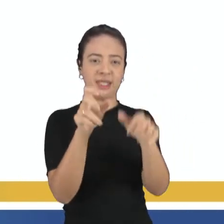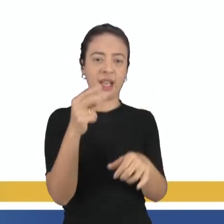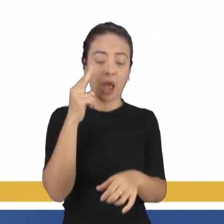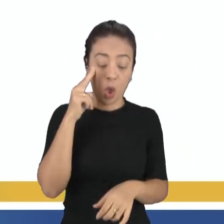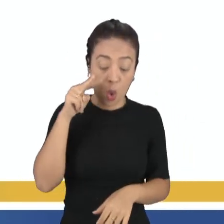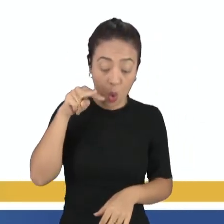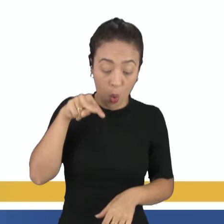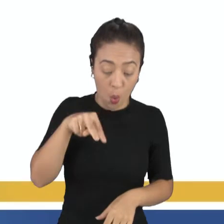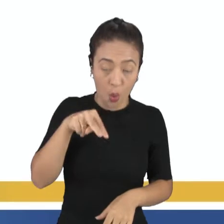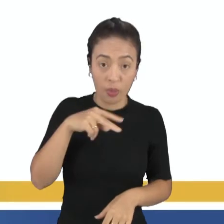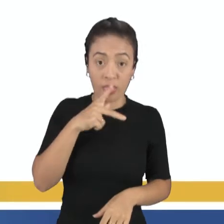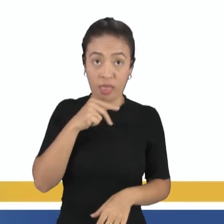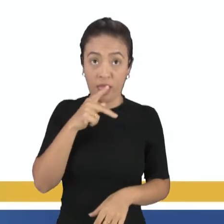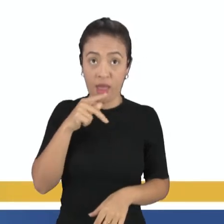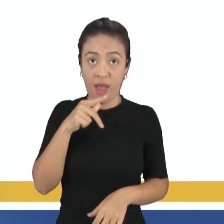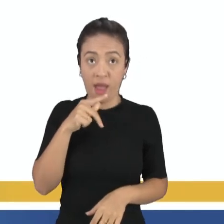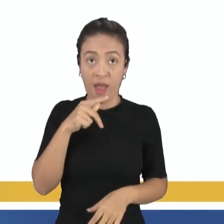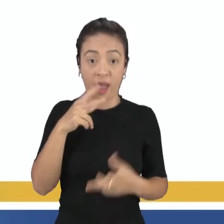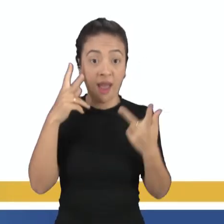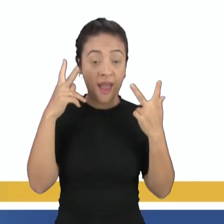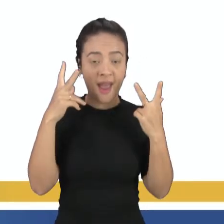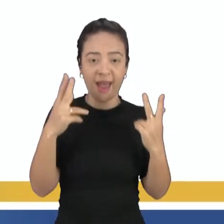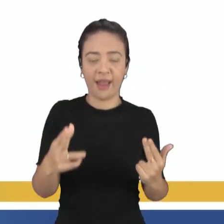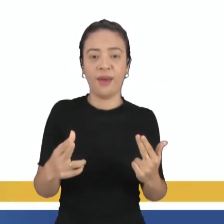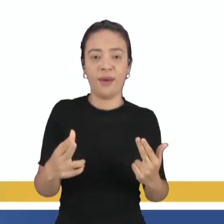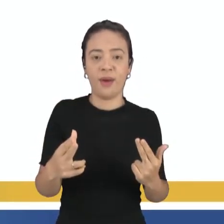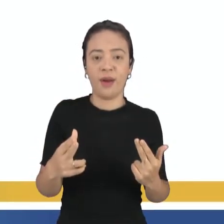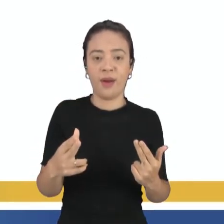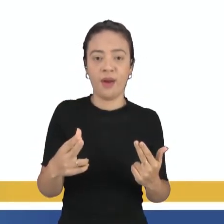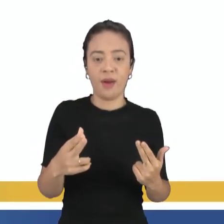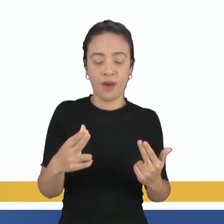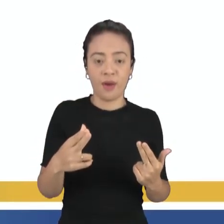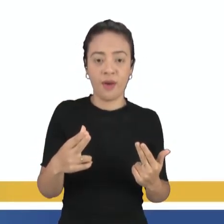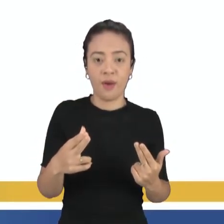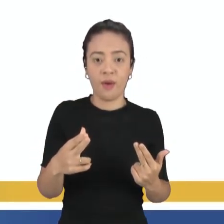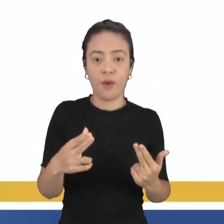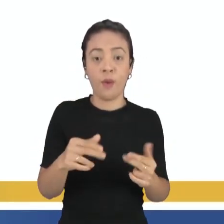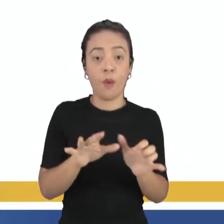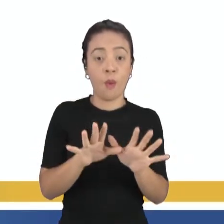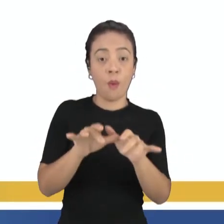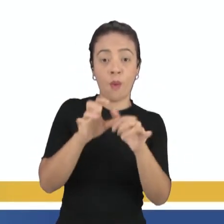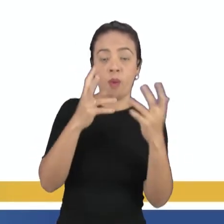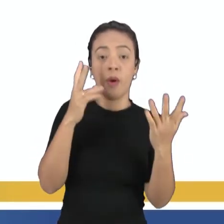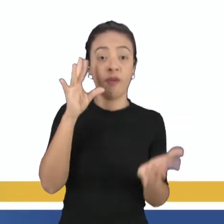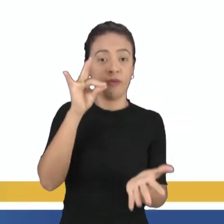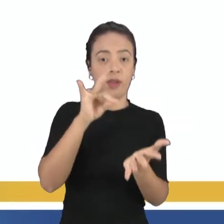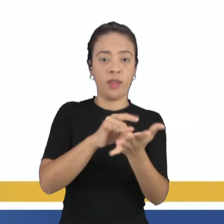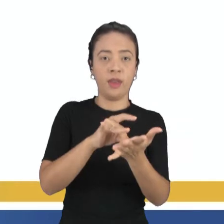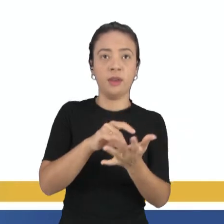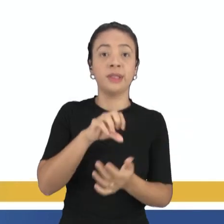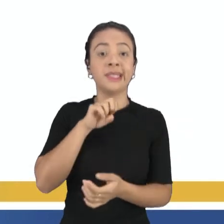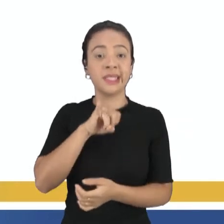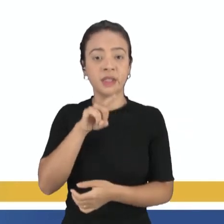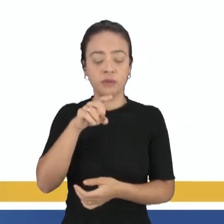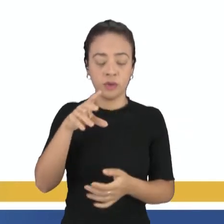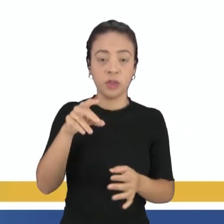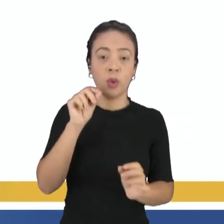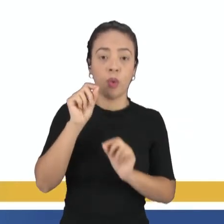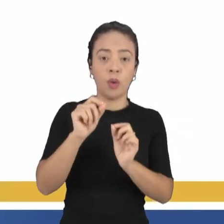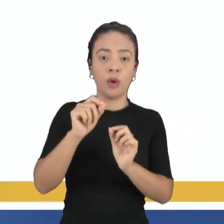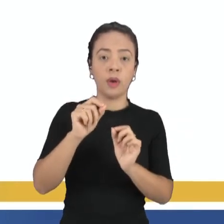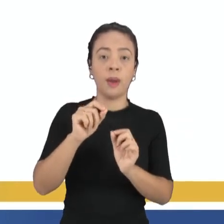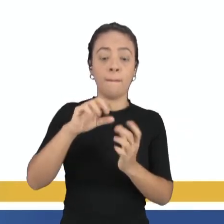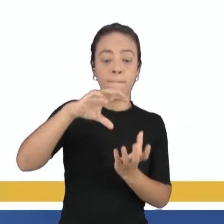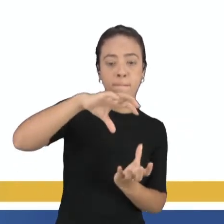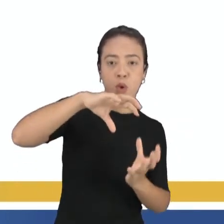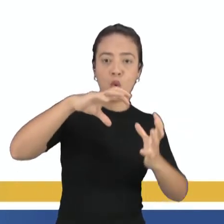água, você vê que é igual à garça original. Se você conseguisse puxar esse reflexo,